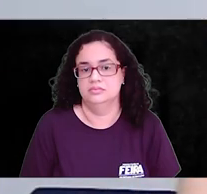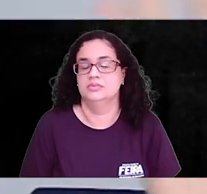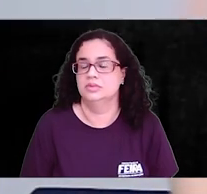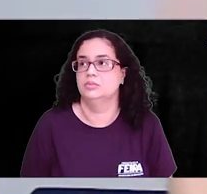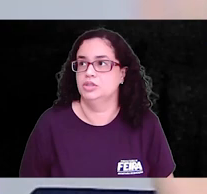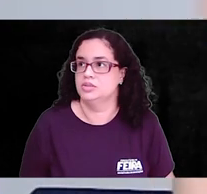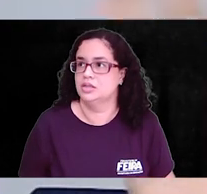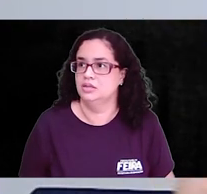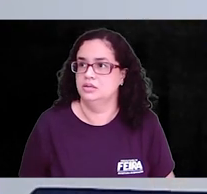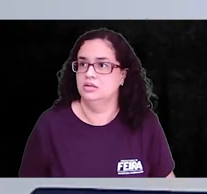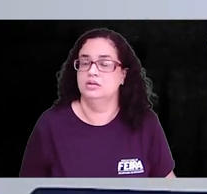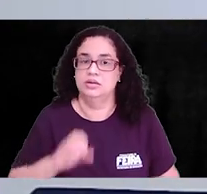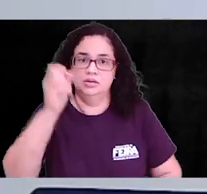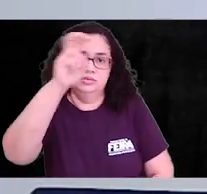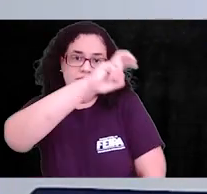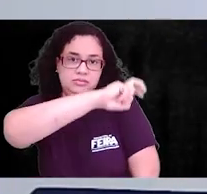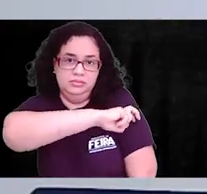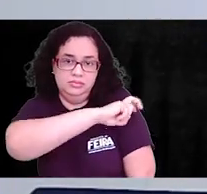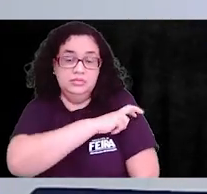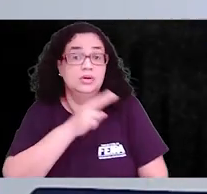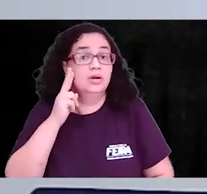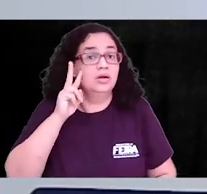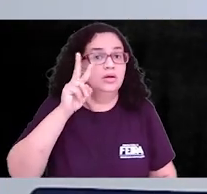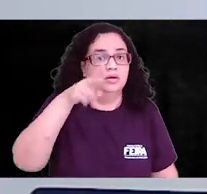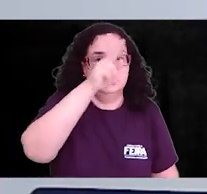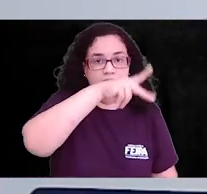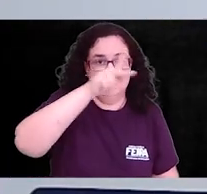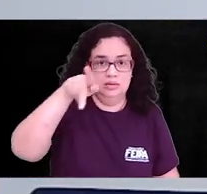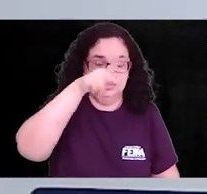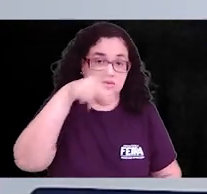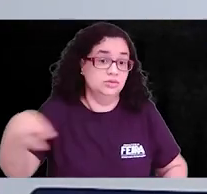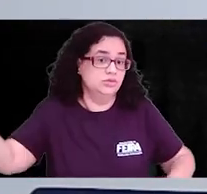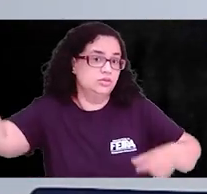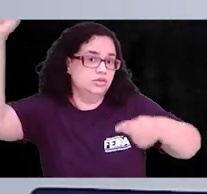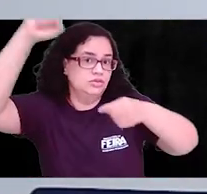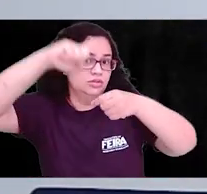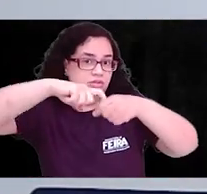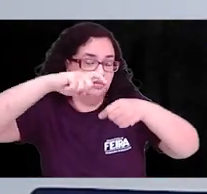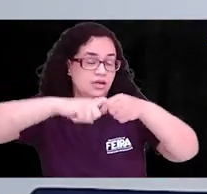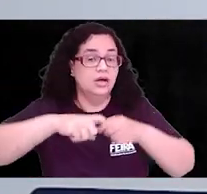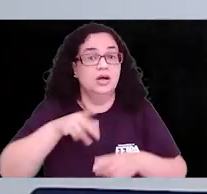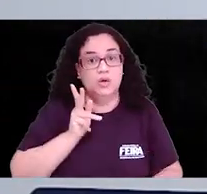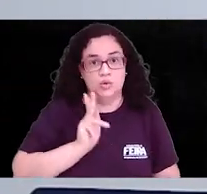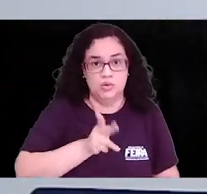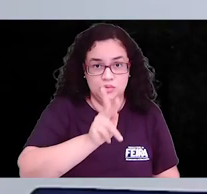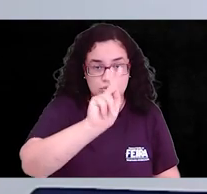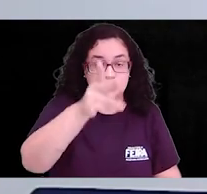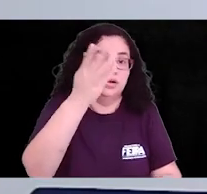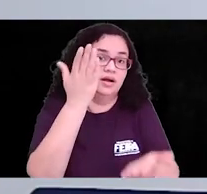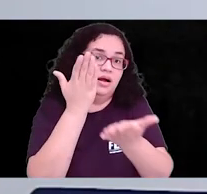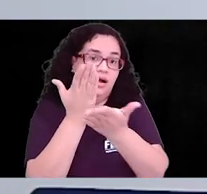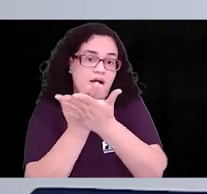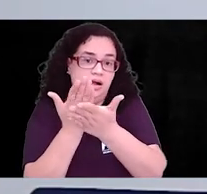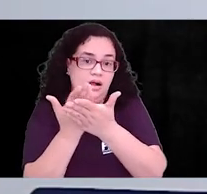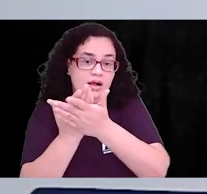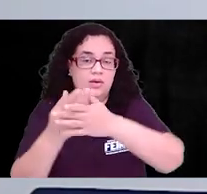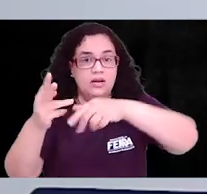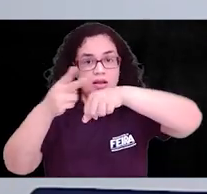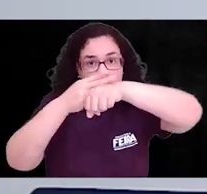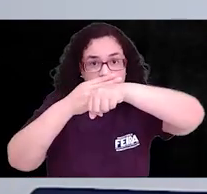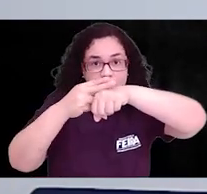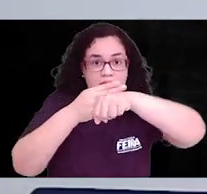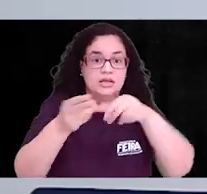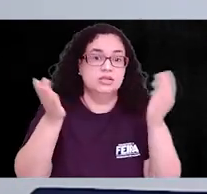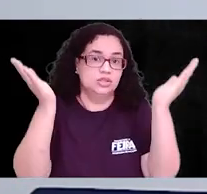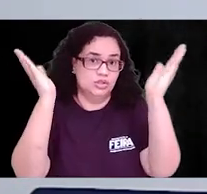o 8 mas do 5º ano Olha a prova nesta de volta gente vai dar continuidade à nossa aula online de hoje